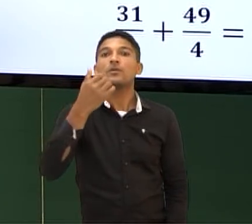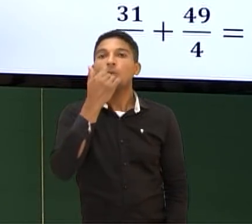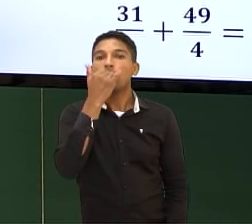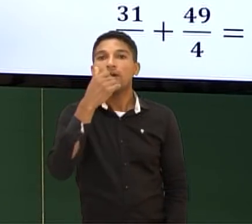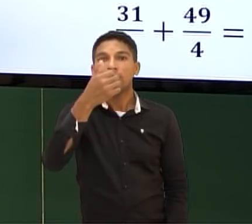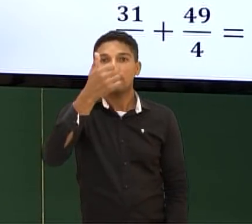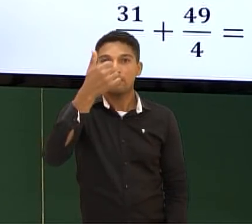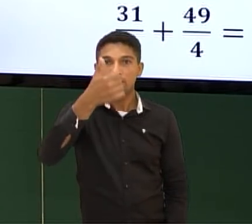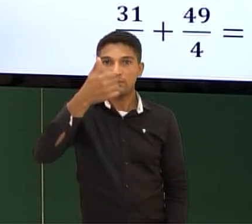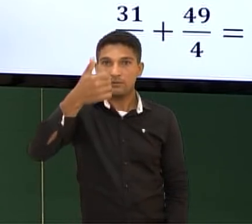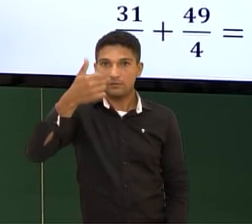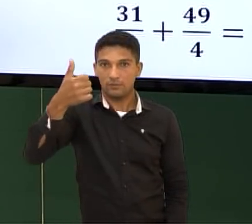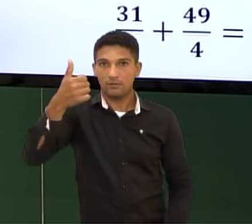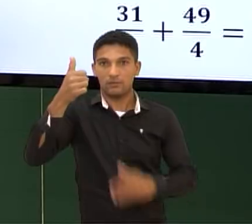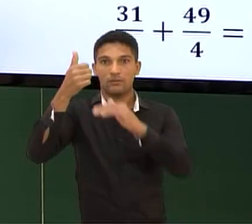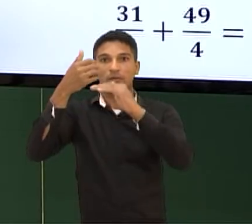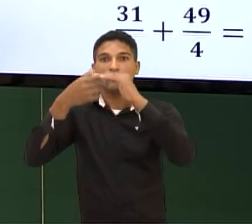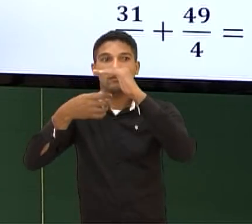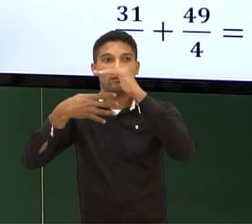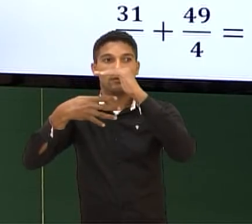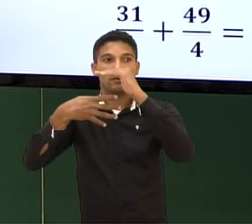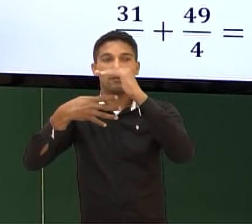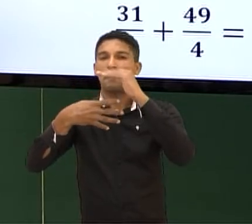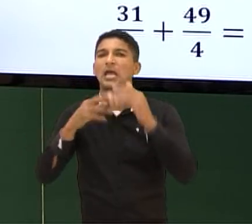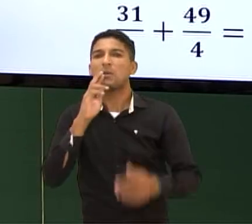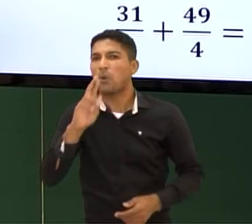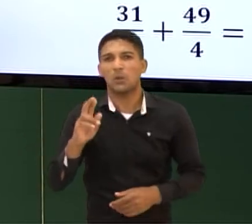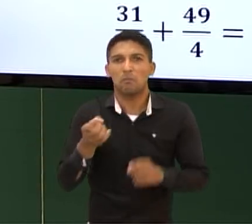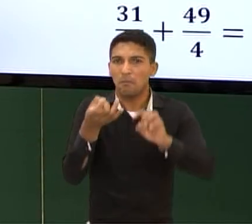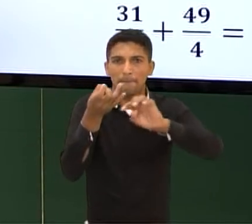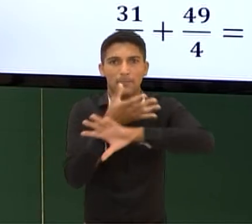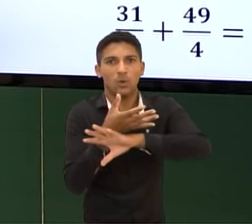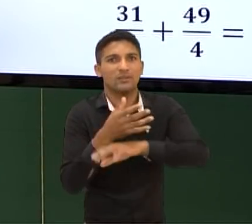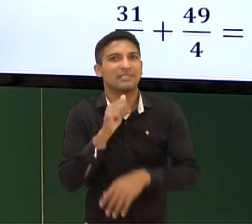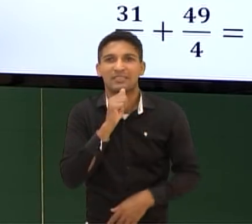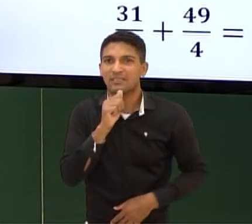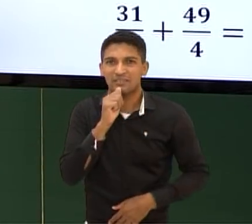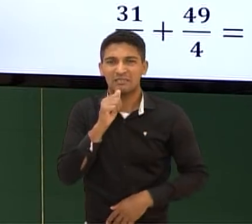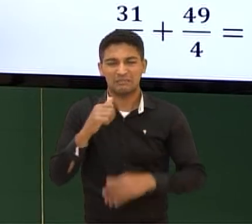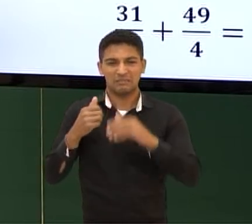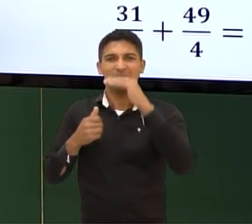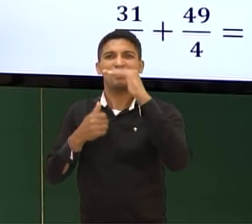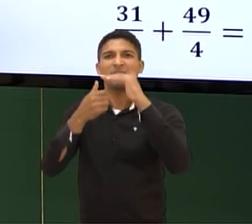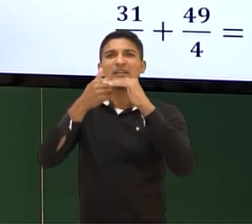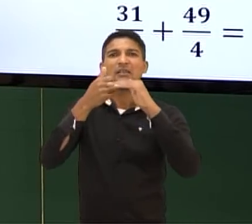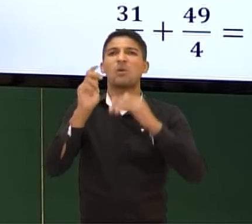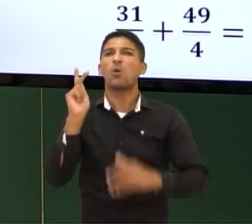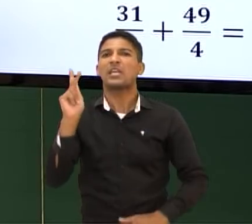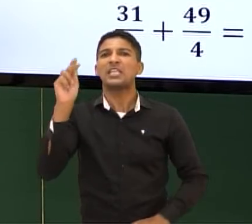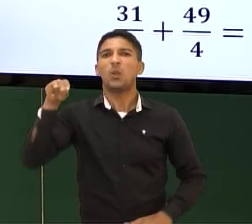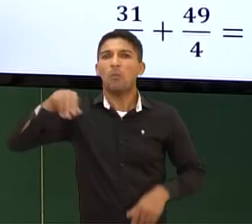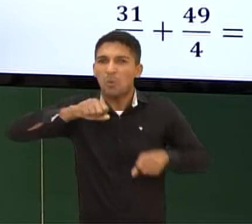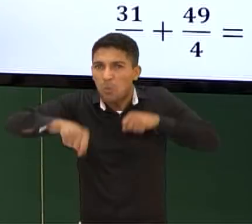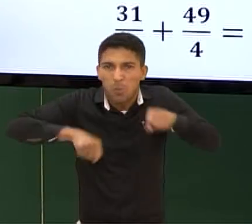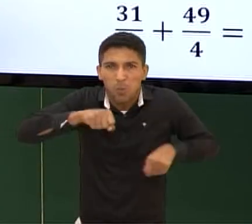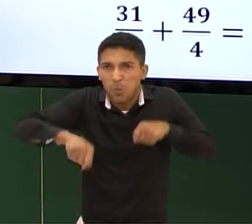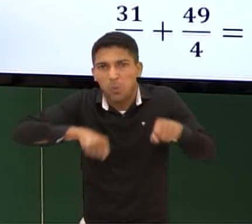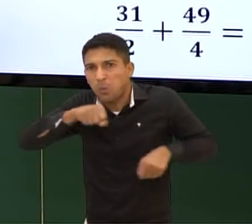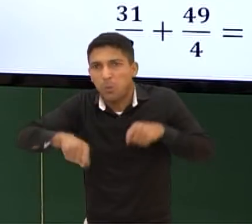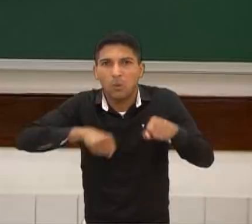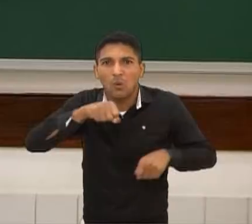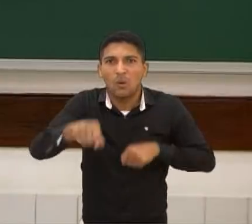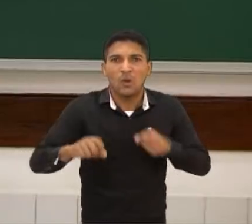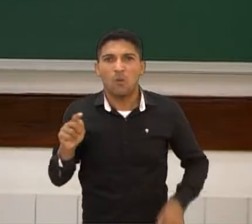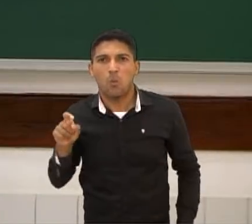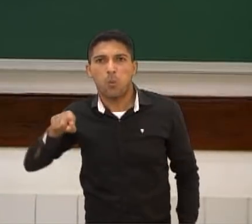quartos. Mas eu ainda não cheguei na minha resposta, porque 111 quartos de quilômetros, quanto será que vai dar isso, né?